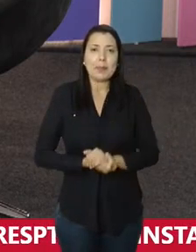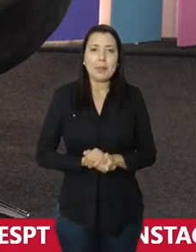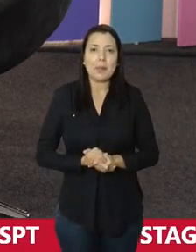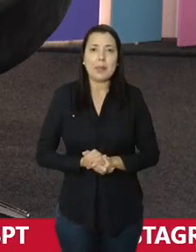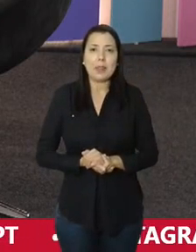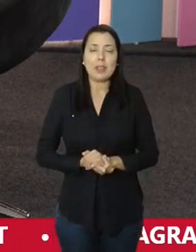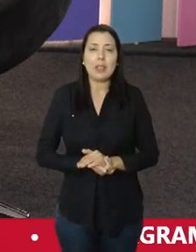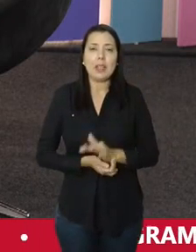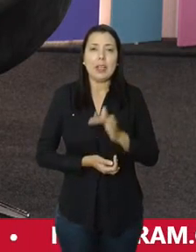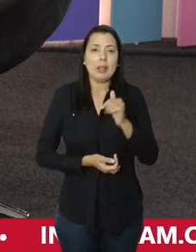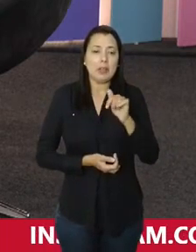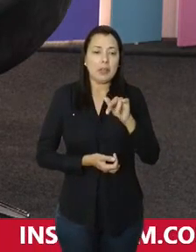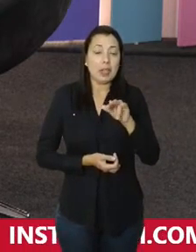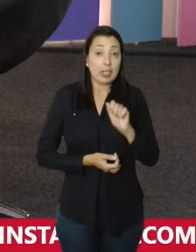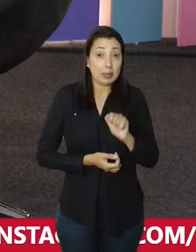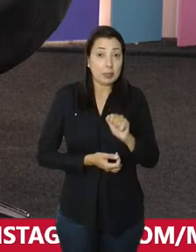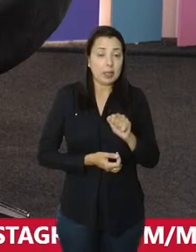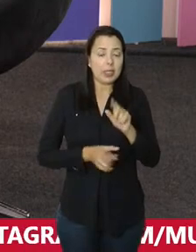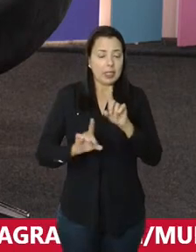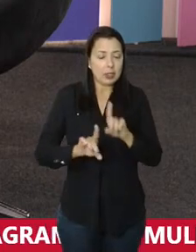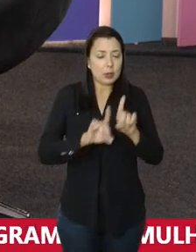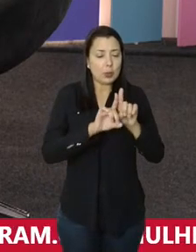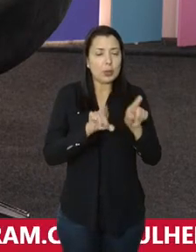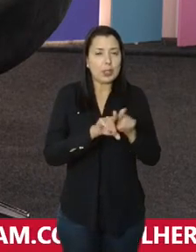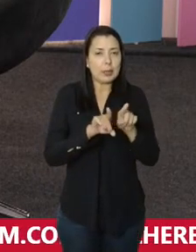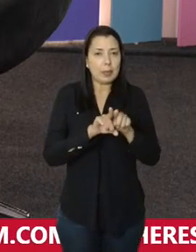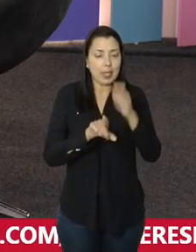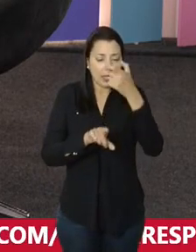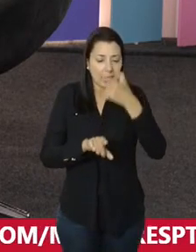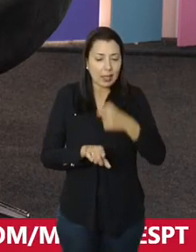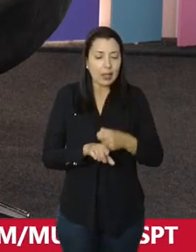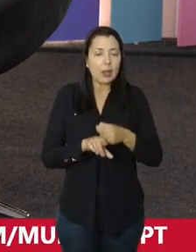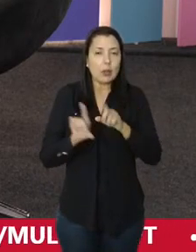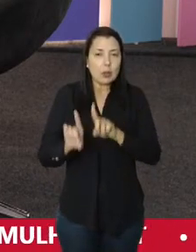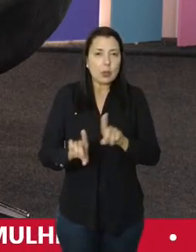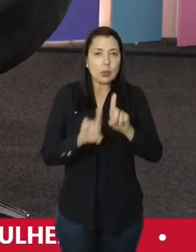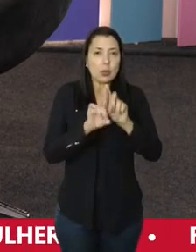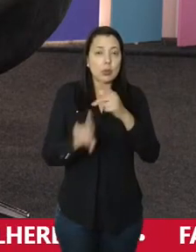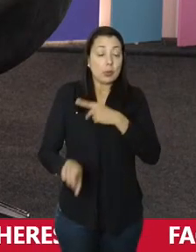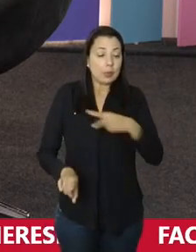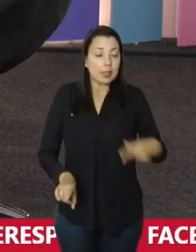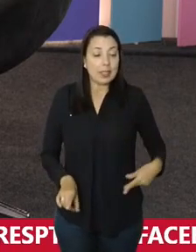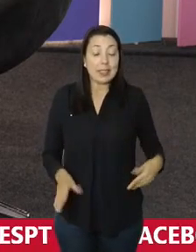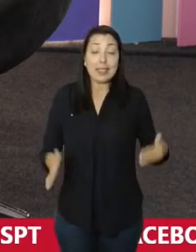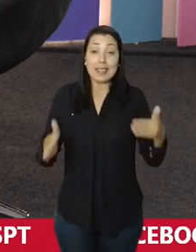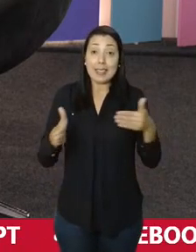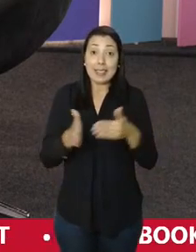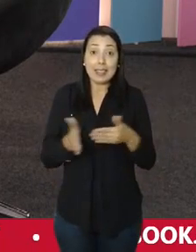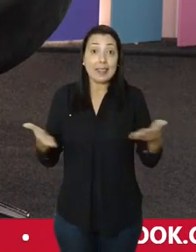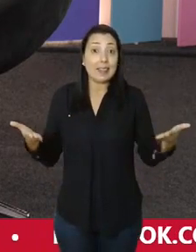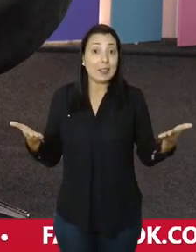como a Fátima e eu, que estivemos ao lado da presidenta e estamos até hoje.